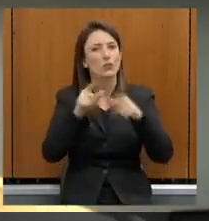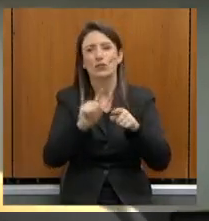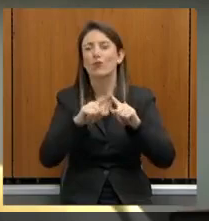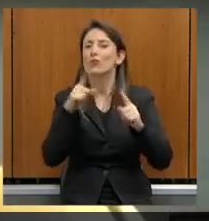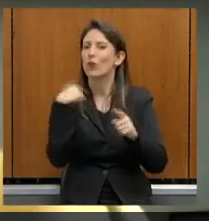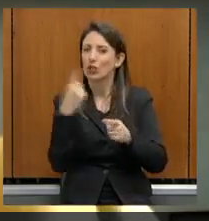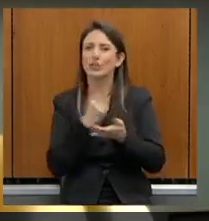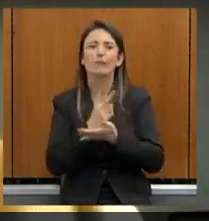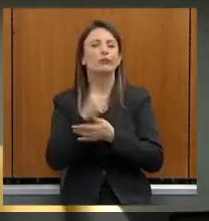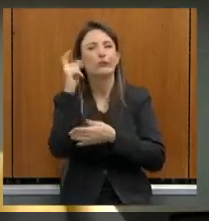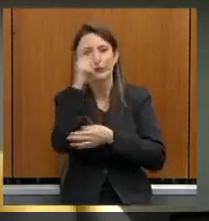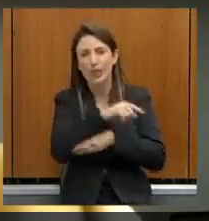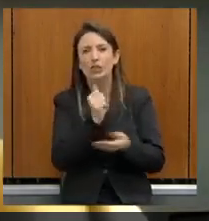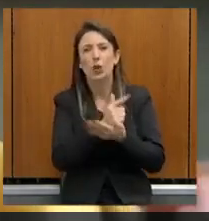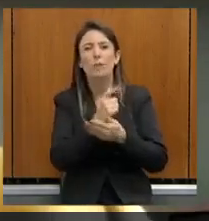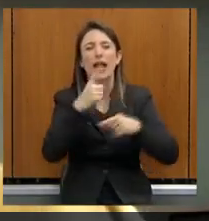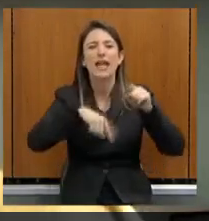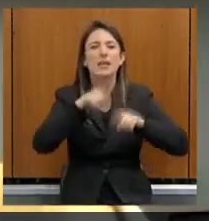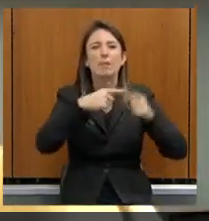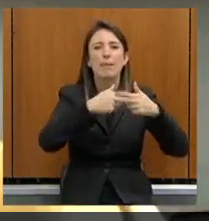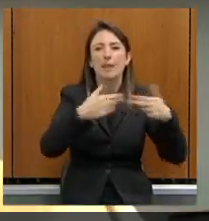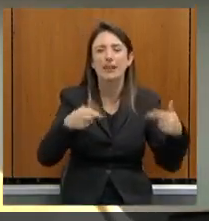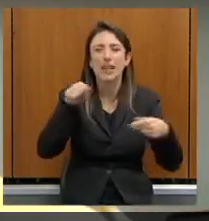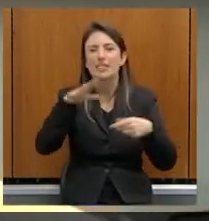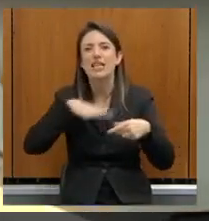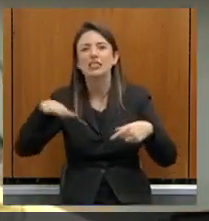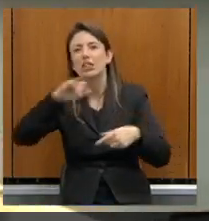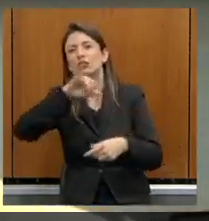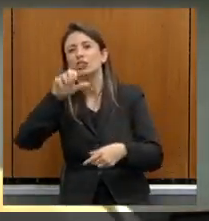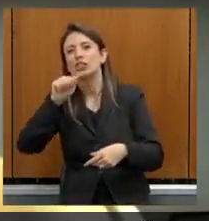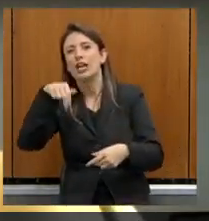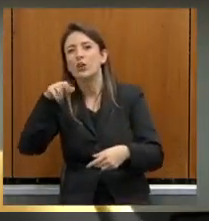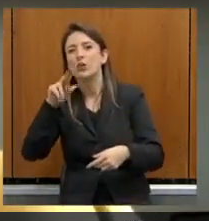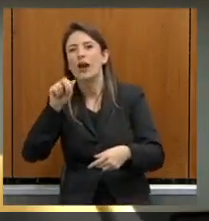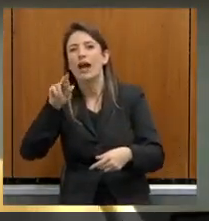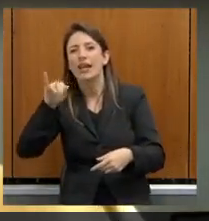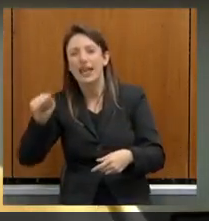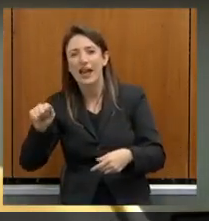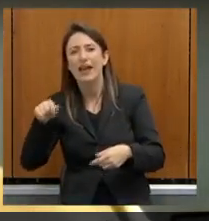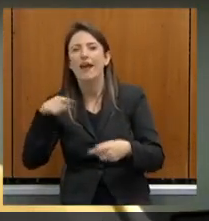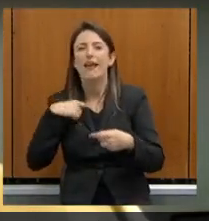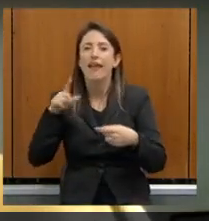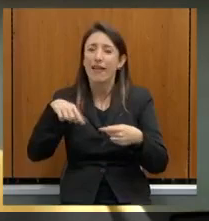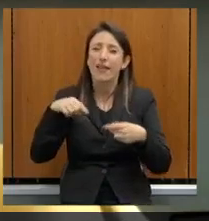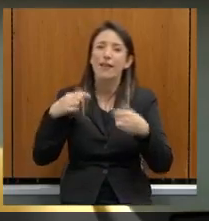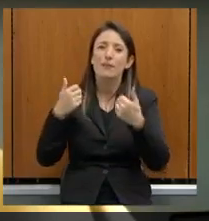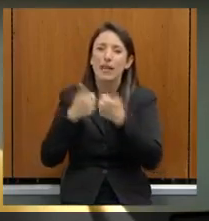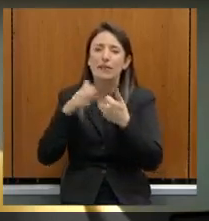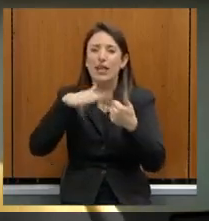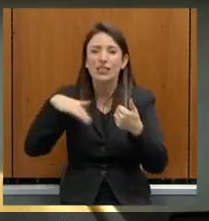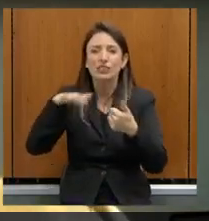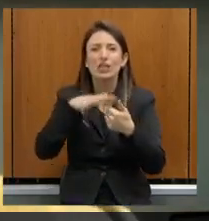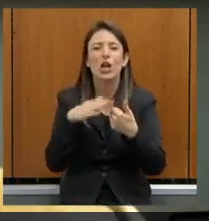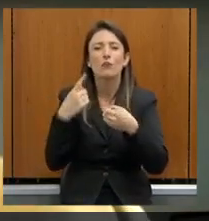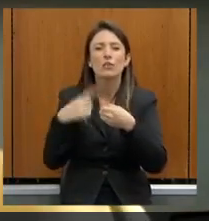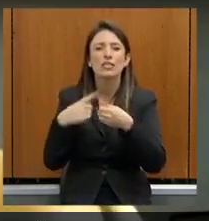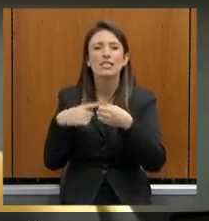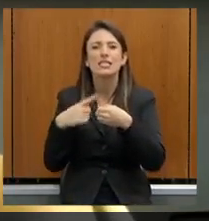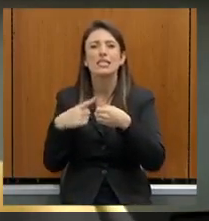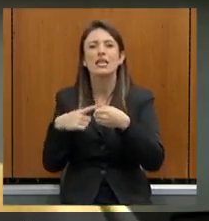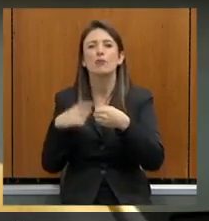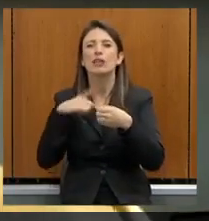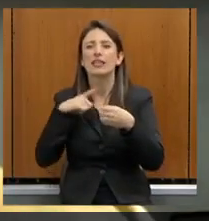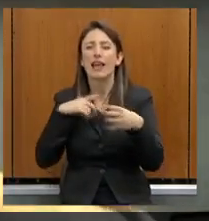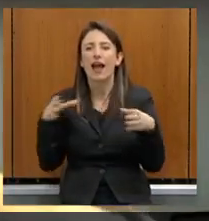por exemplo essa região de Januária é a região do Vale do Peru Açú da terra indígena Chacriabá de um município que tem o maior número de